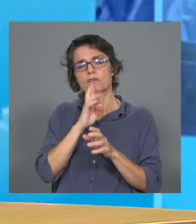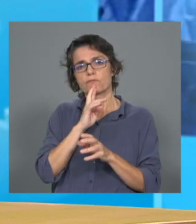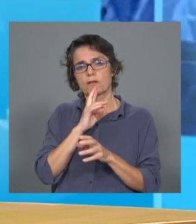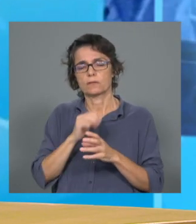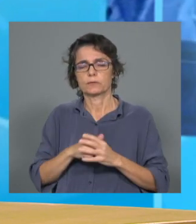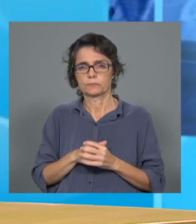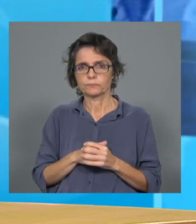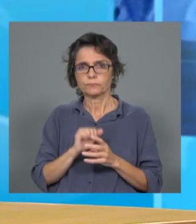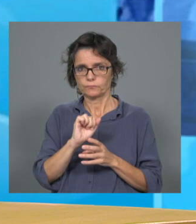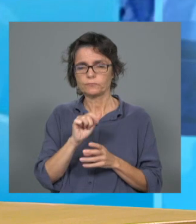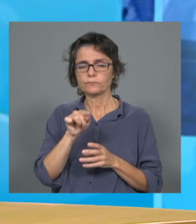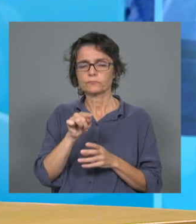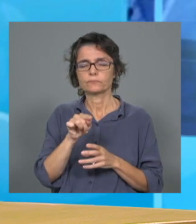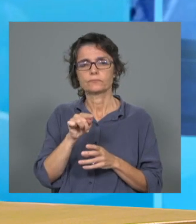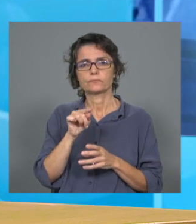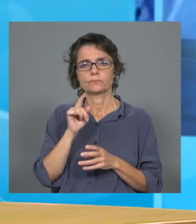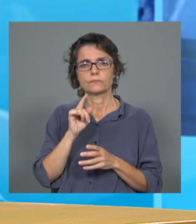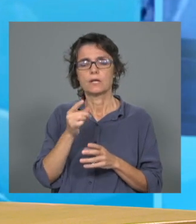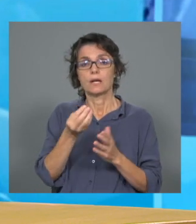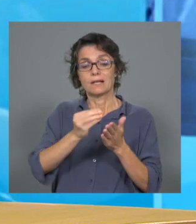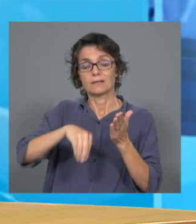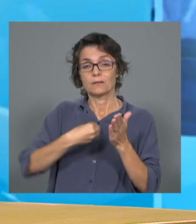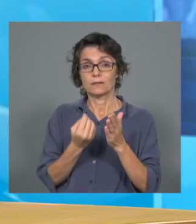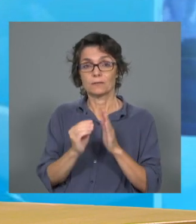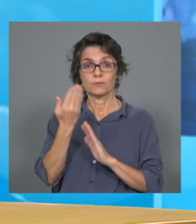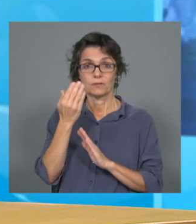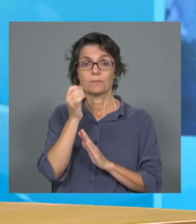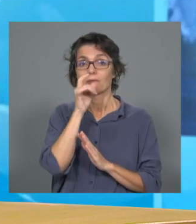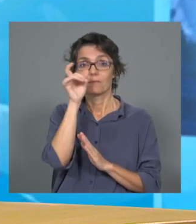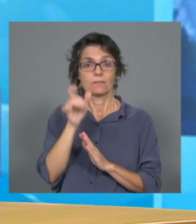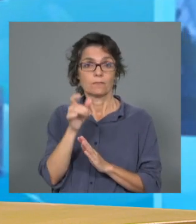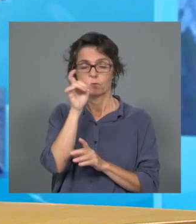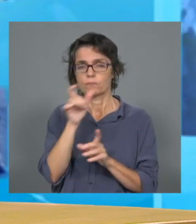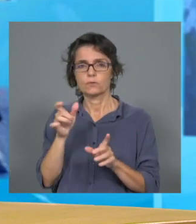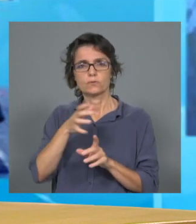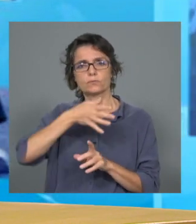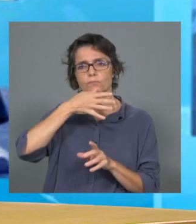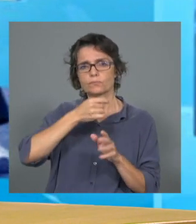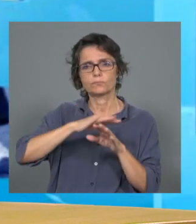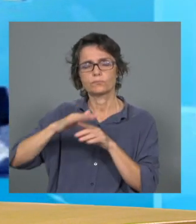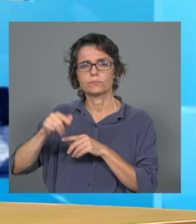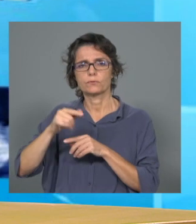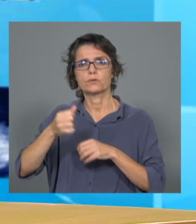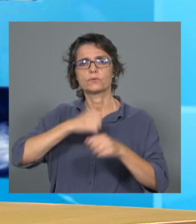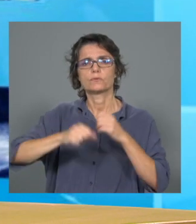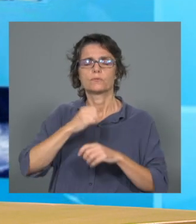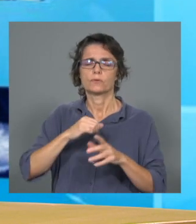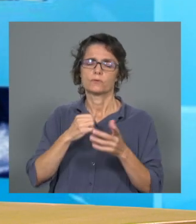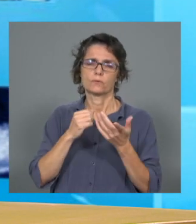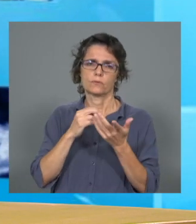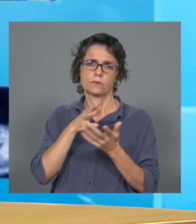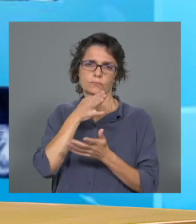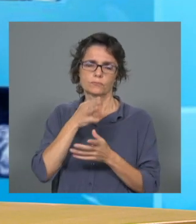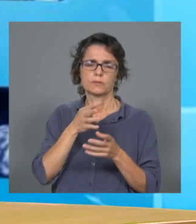este sublinhado. Os principais assinantes da Voz da Fátima são mensageiros do movimento da mensagem de Fátima, primeiro